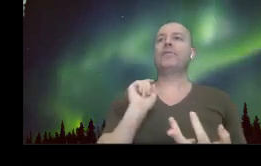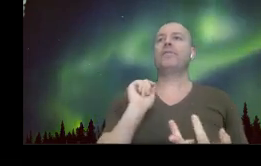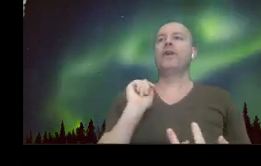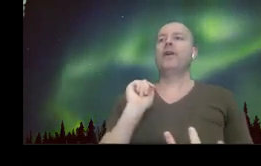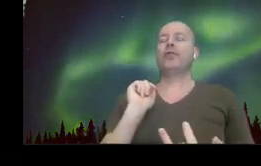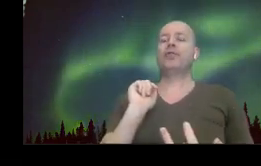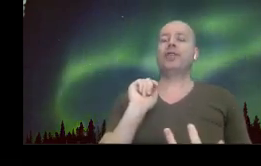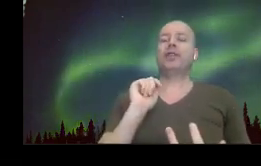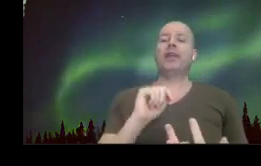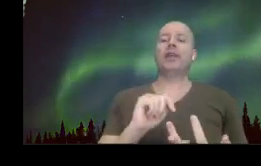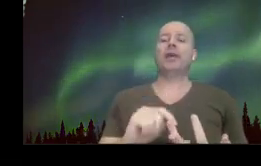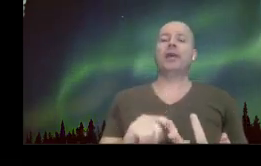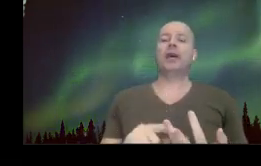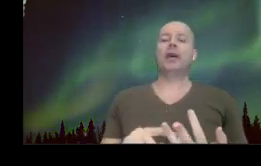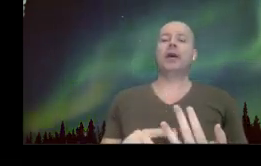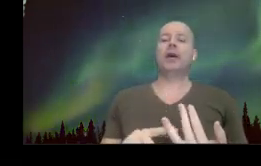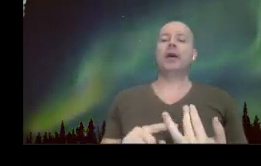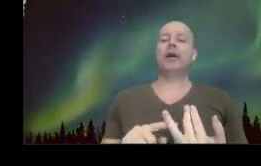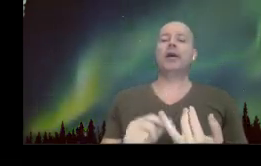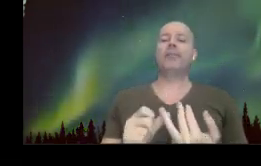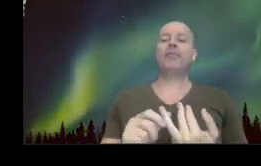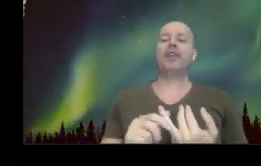fazem isso, você tem